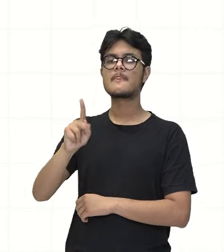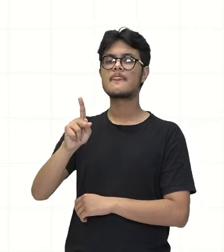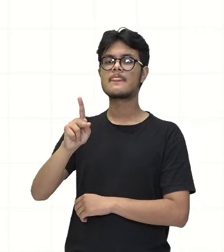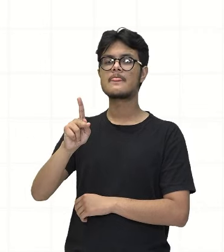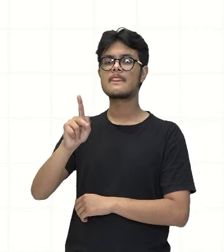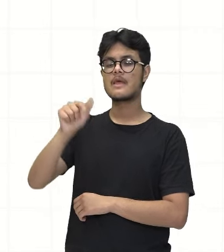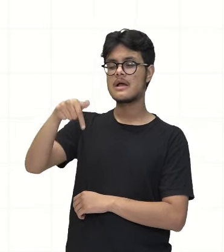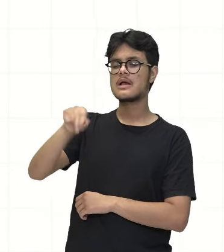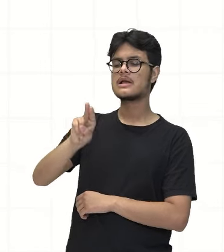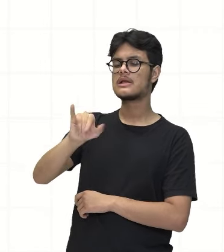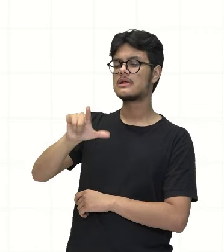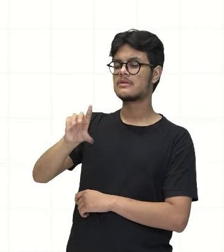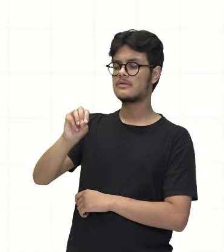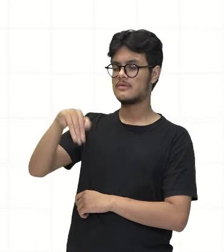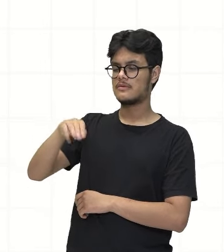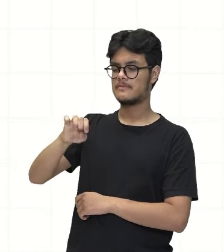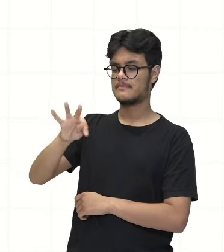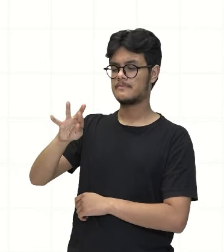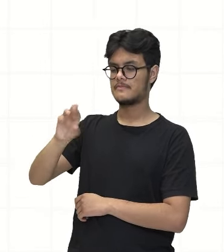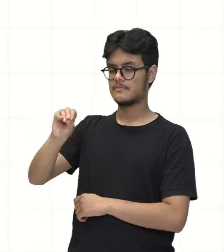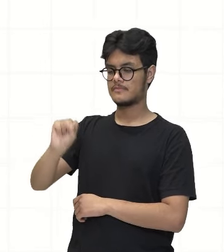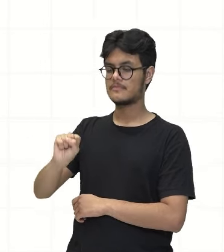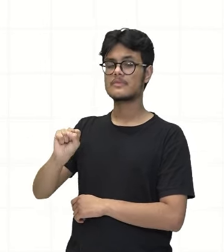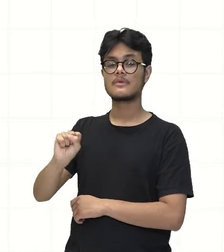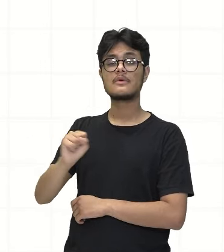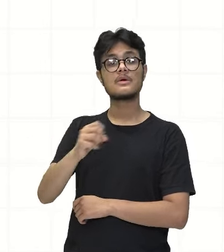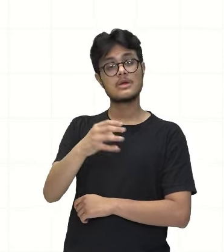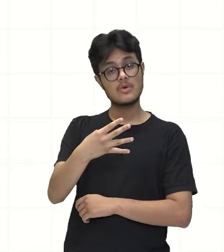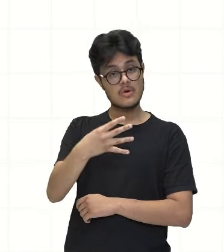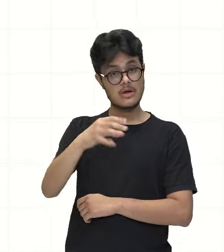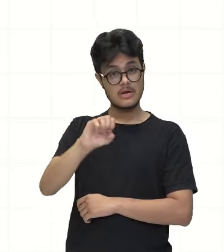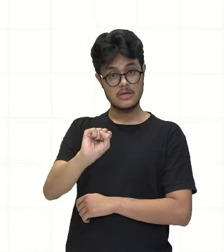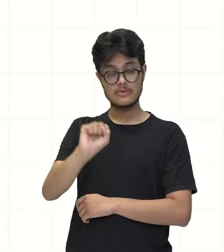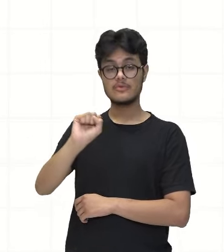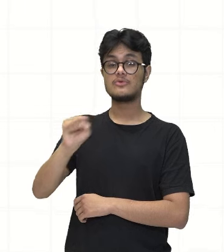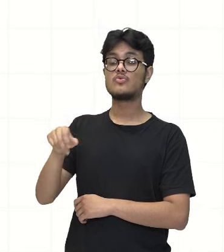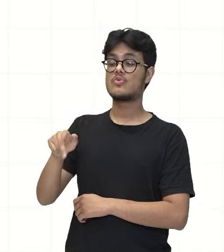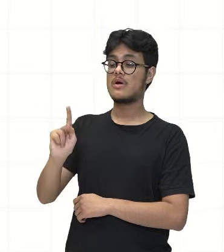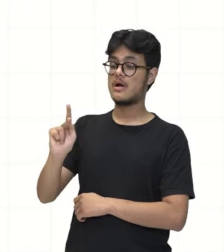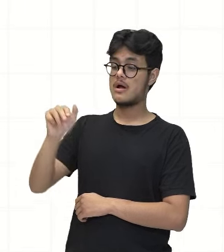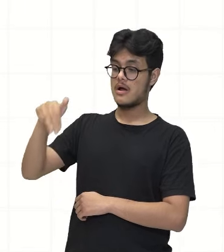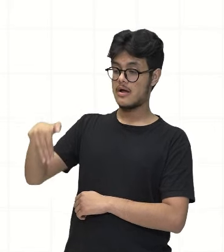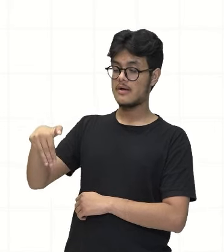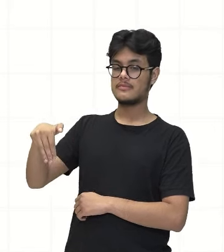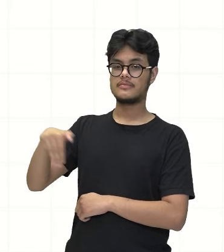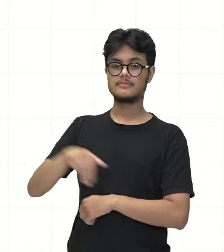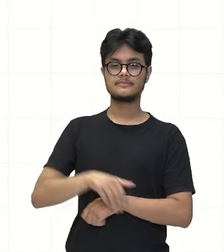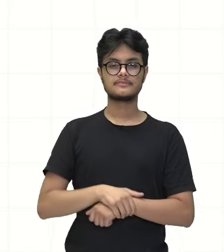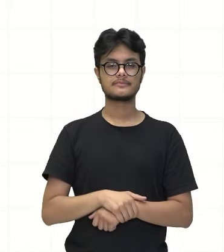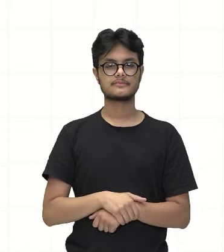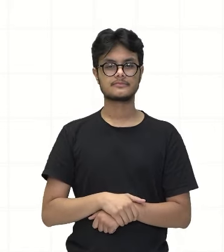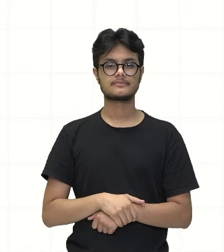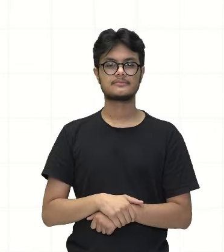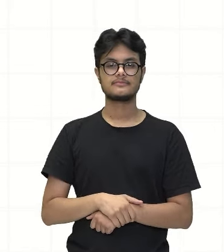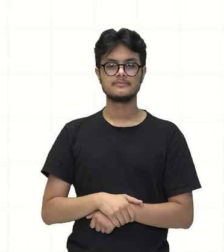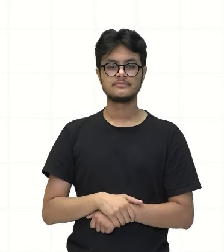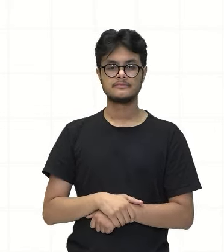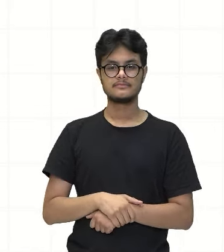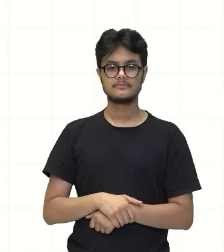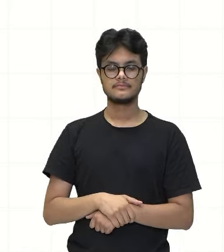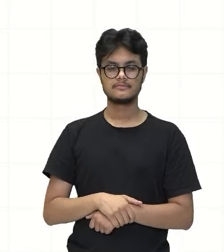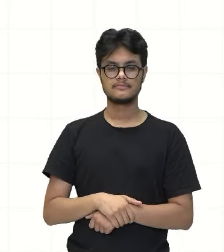problema. Então, a altura, né, desse triângulo retângulo, que vai ser a medida da estrada, é